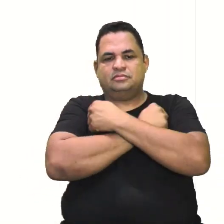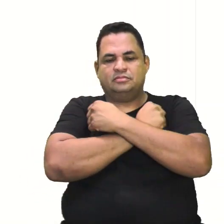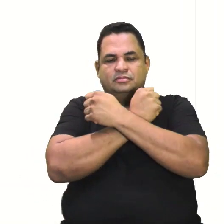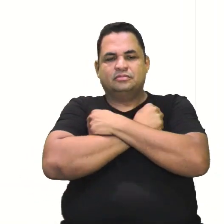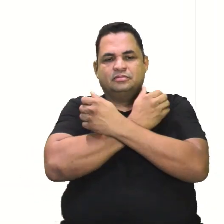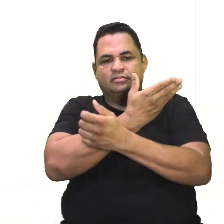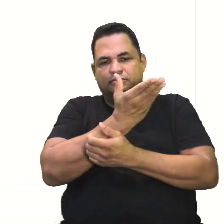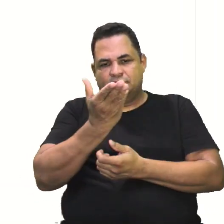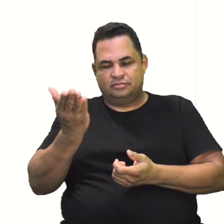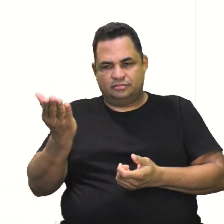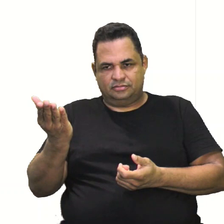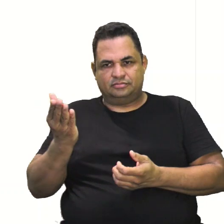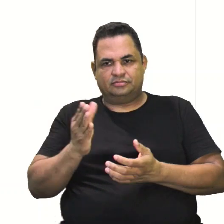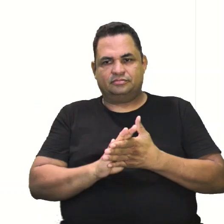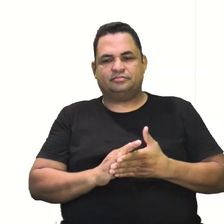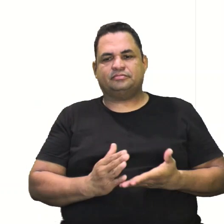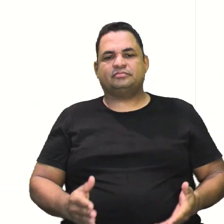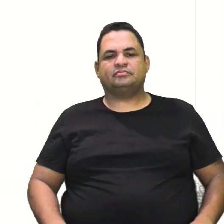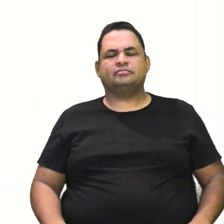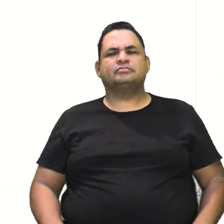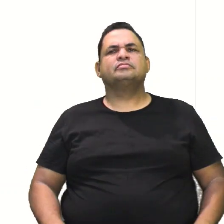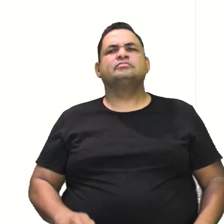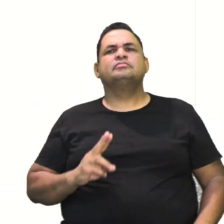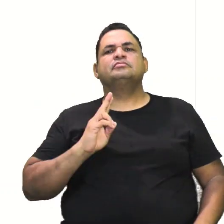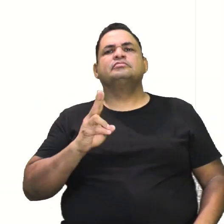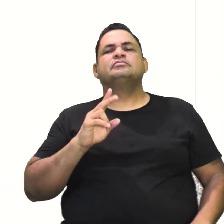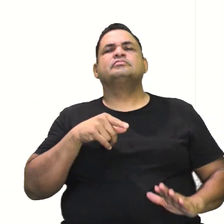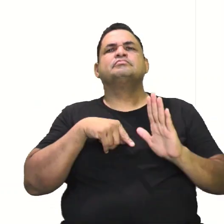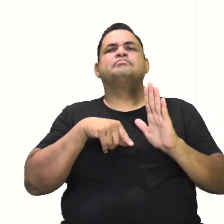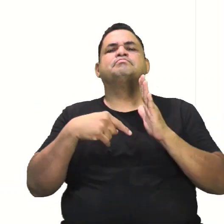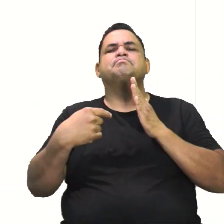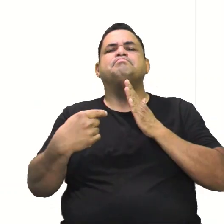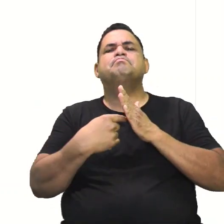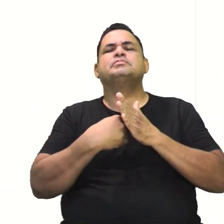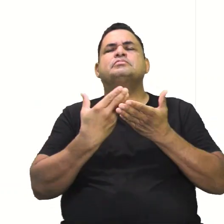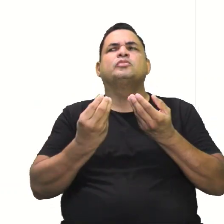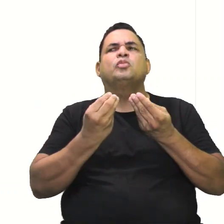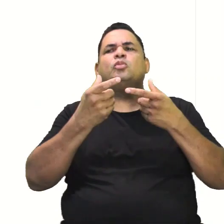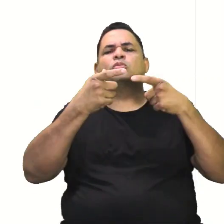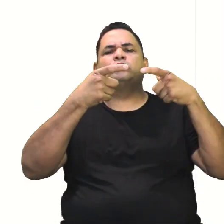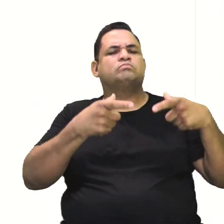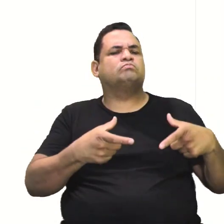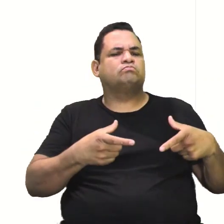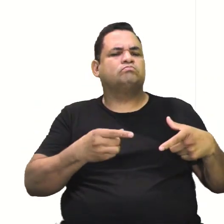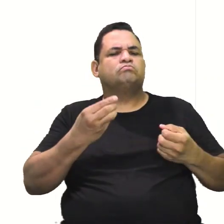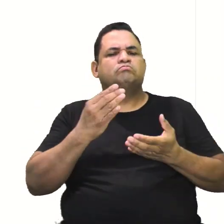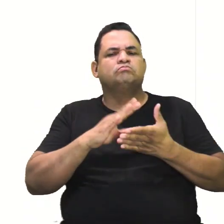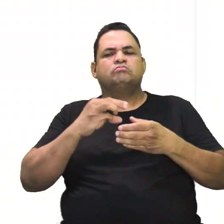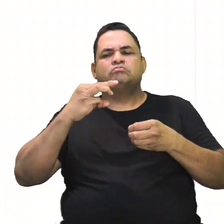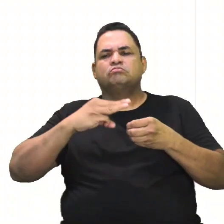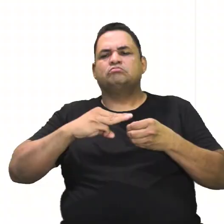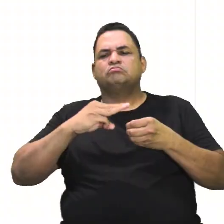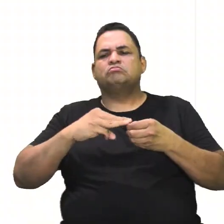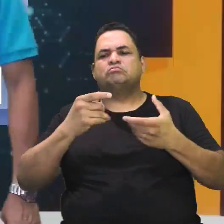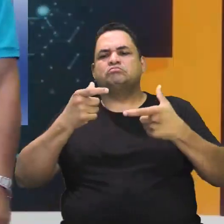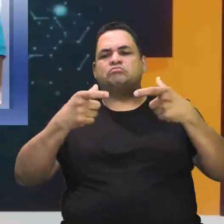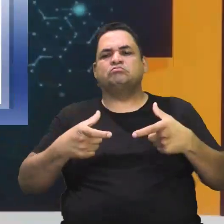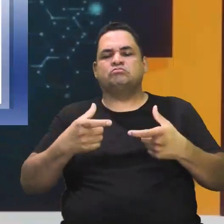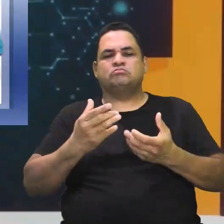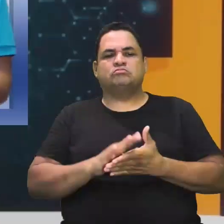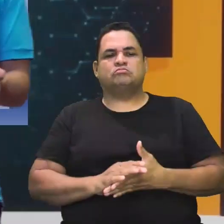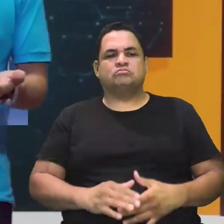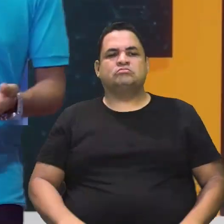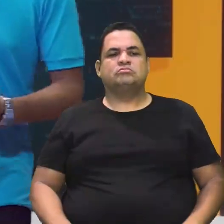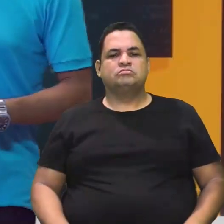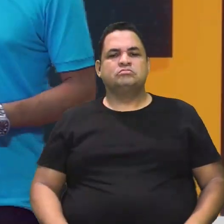à escola Tubarão. Mas a gente sempre se pergunta, né? Onde é que fica essa escola? Qual distrito? Qual município? Aí a